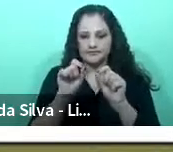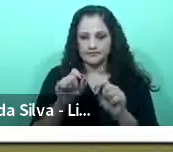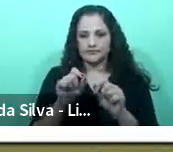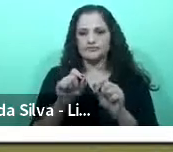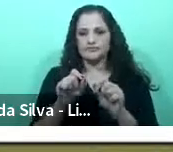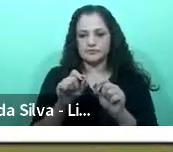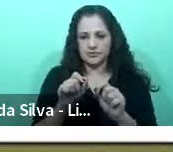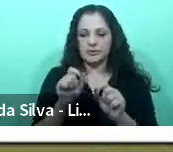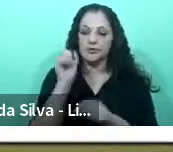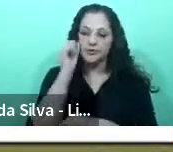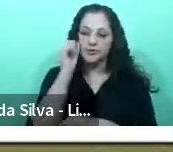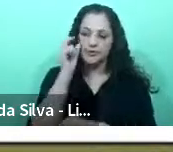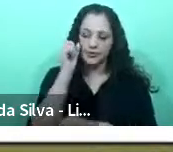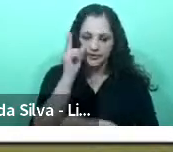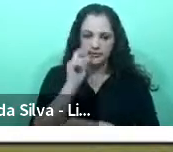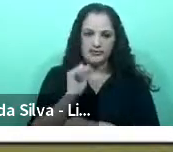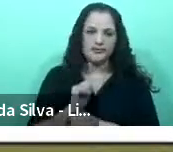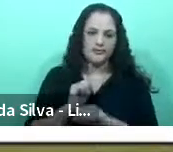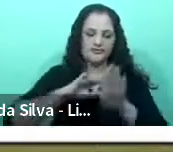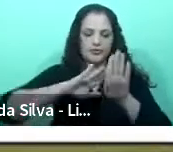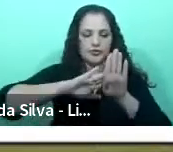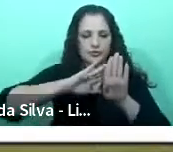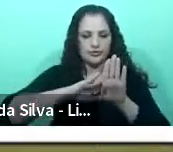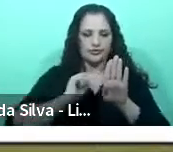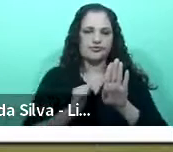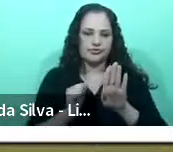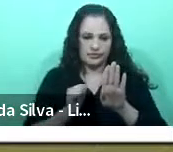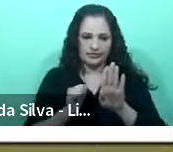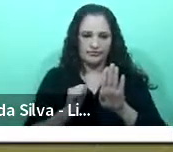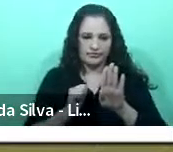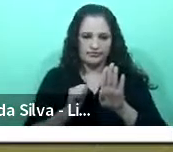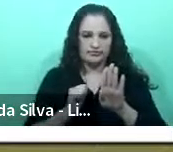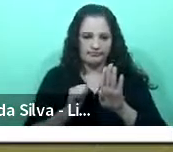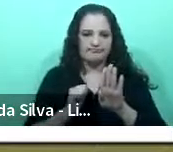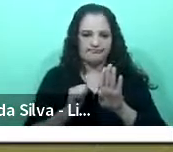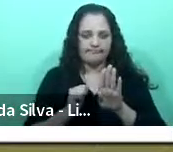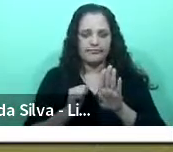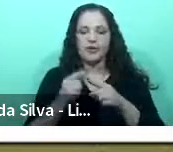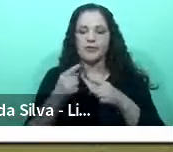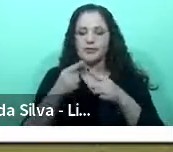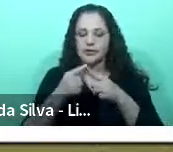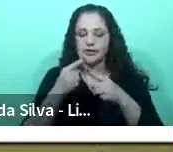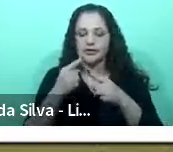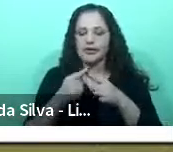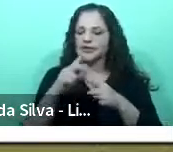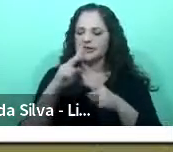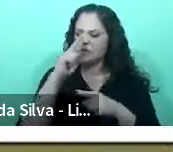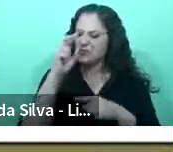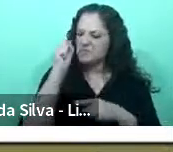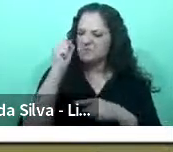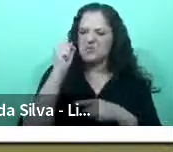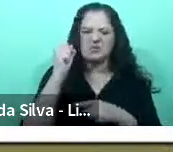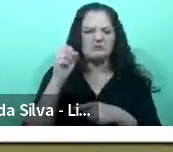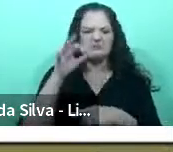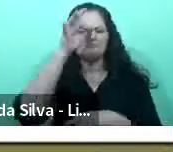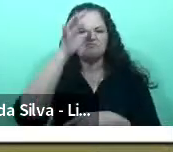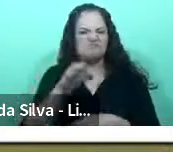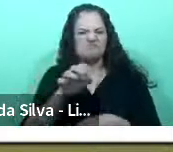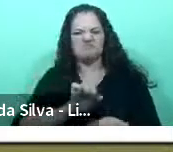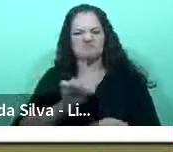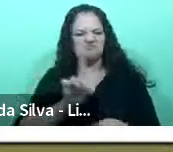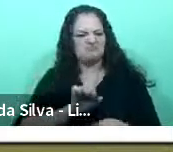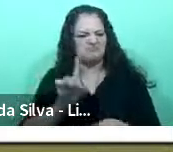indissociavelmente cultural e subjetiva, para não dizer antológica, o que confere um poder perverso mais amplo,